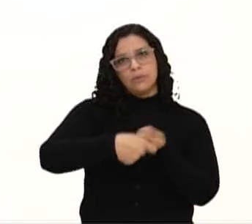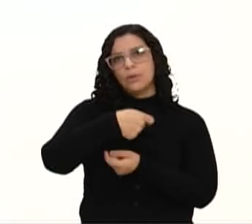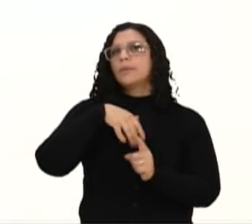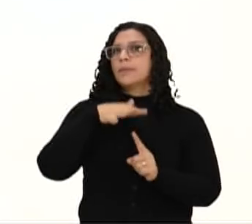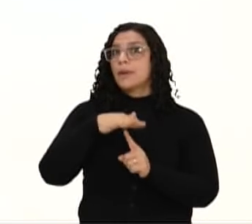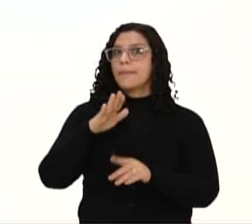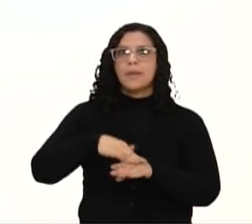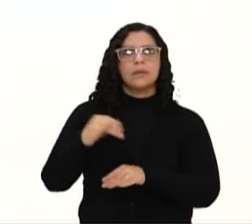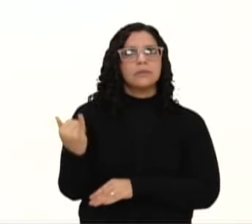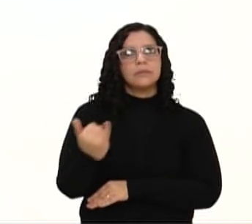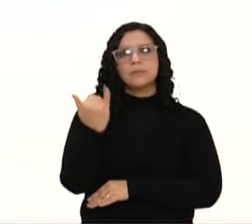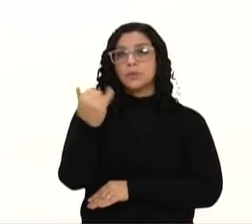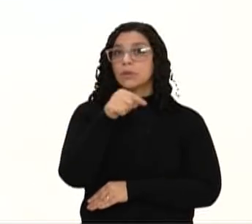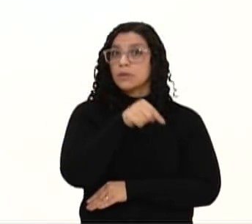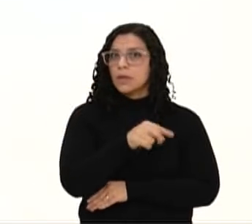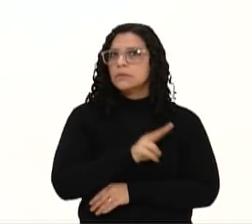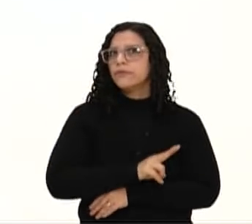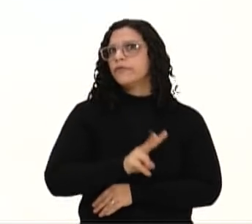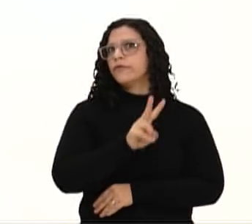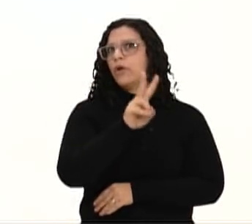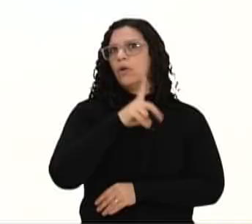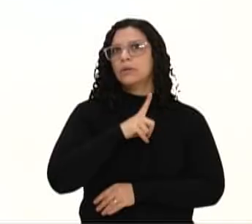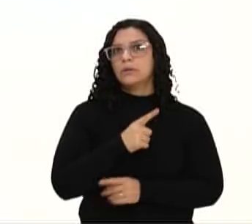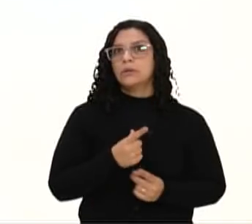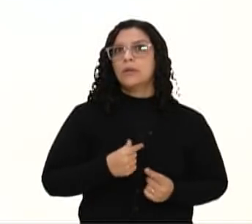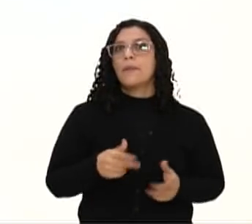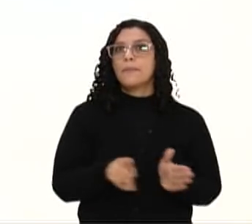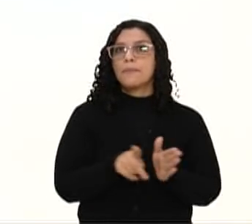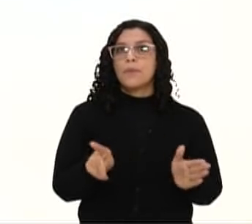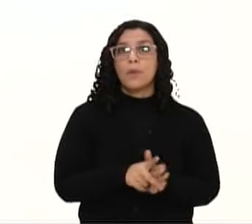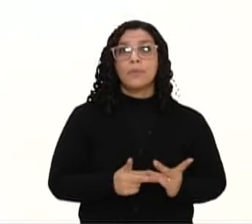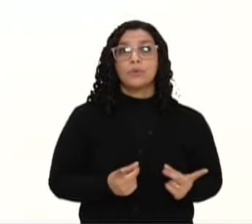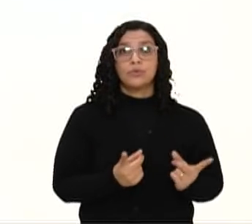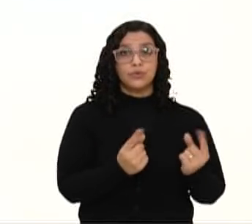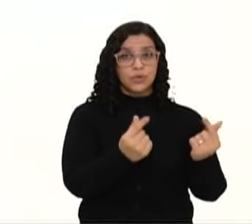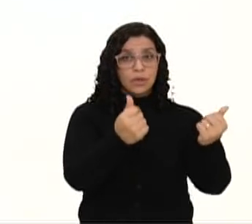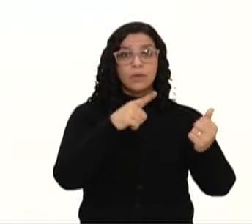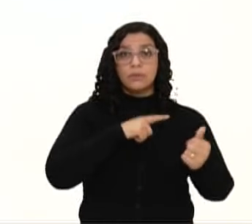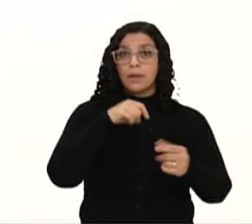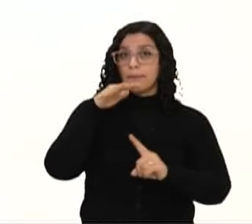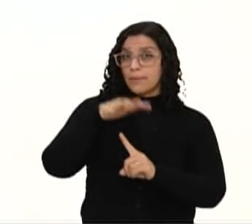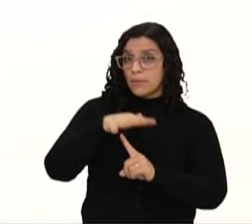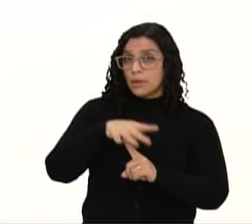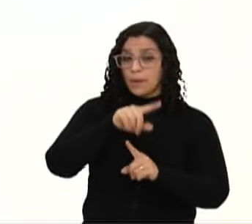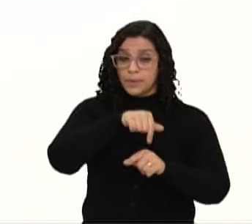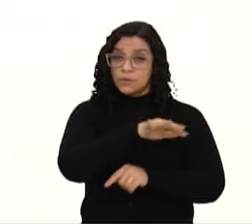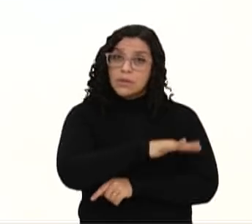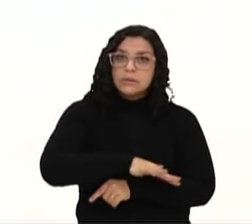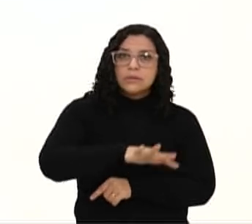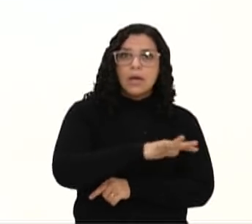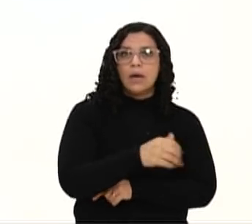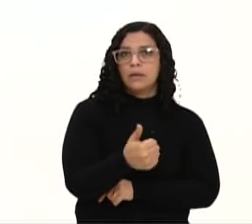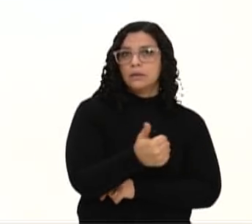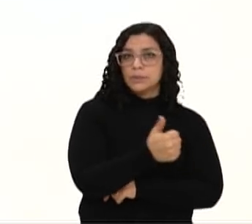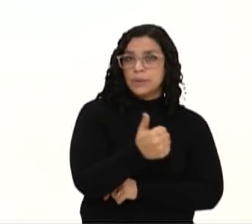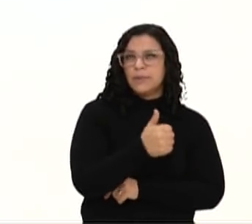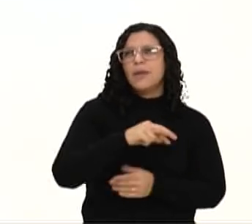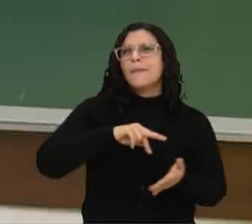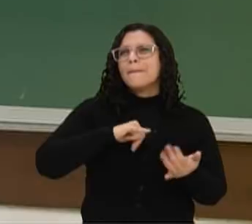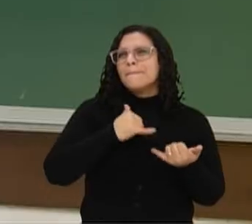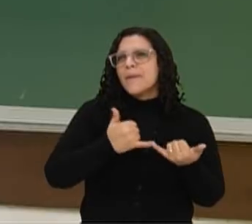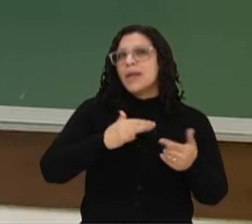a importância e o quanto ele produz de riquezas para o nosso estado, ele é um setor que representa esse motor aí,